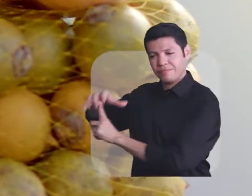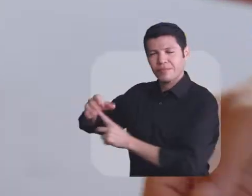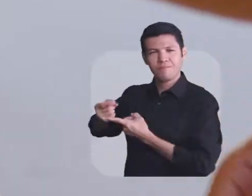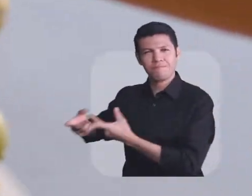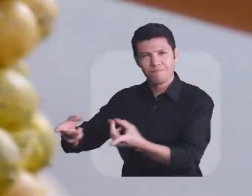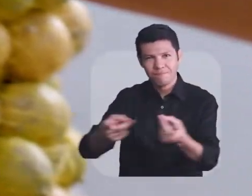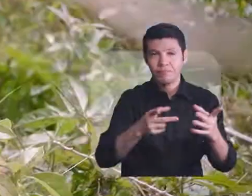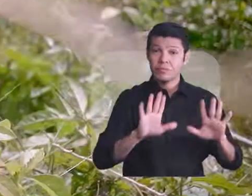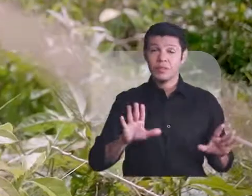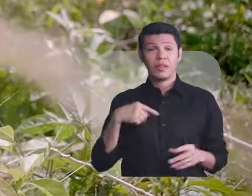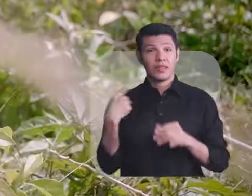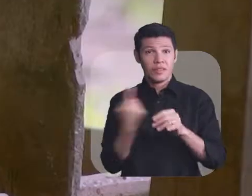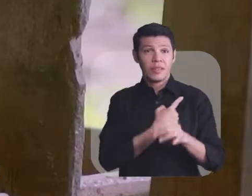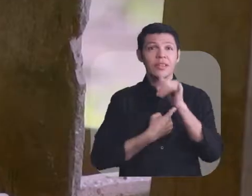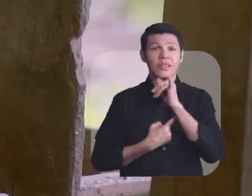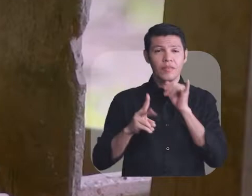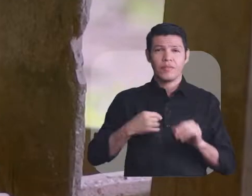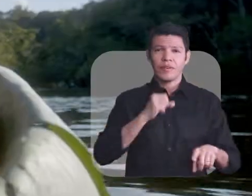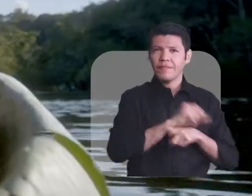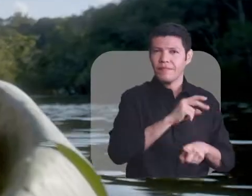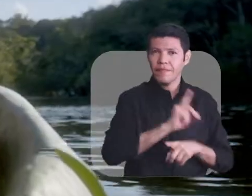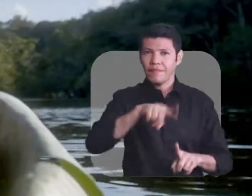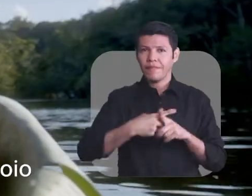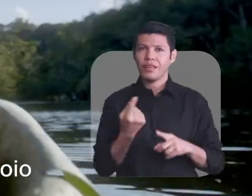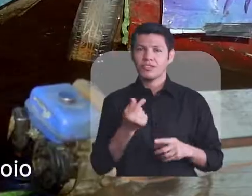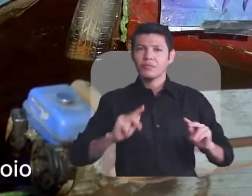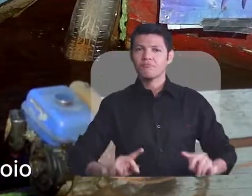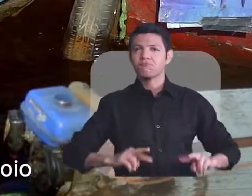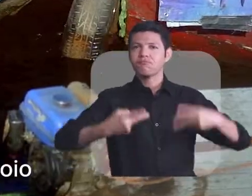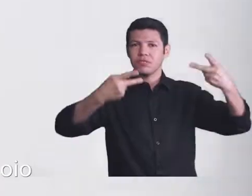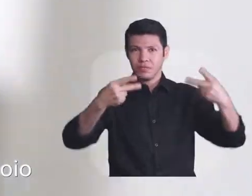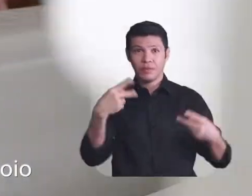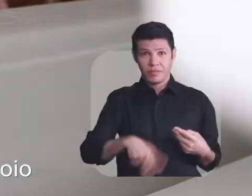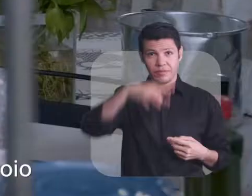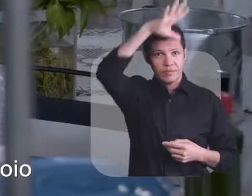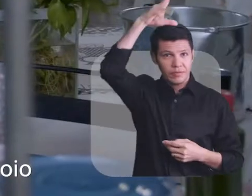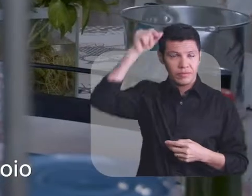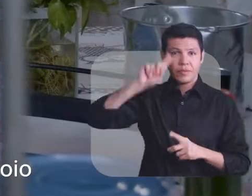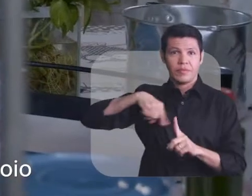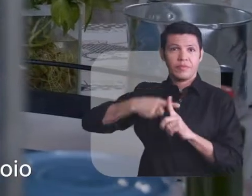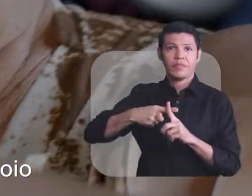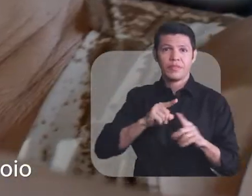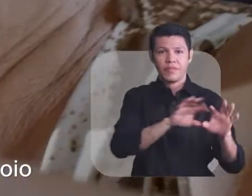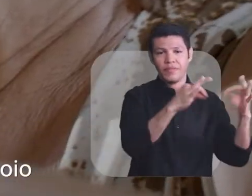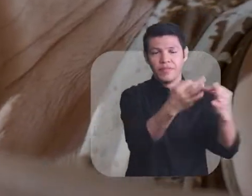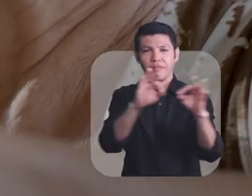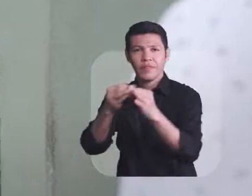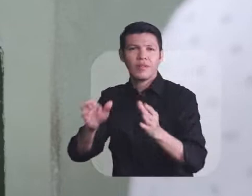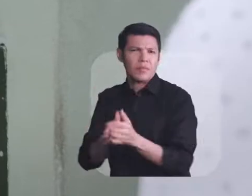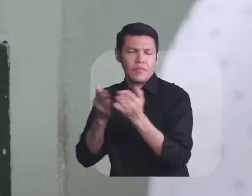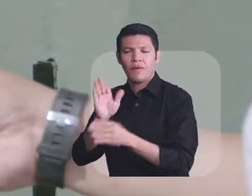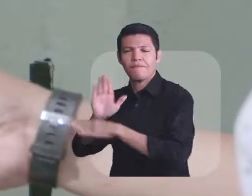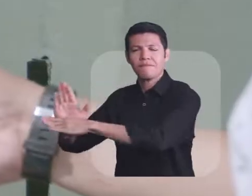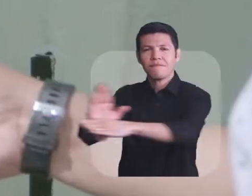feirante vai vender mais. Portanto, nós vamos gerar emprego e renda e, ao mesmo tempo, estaremos fazendo um apoio